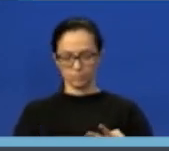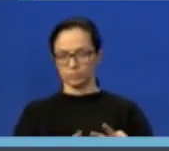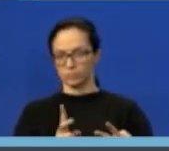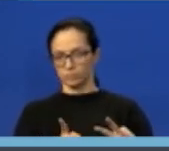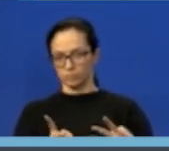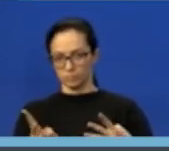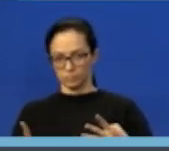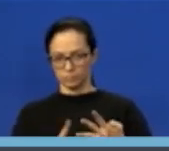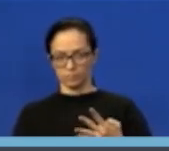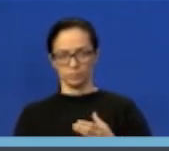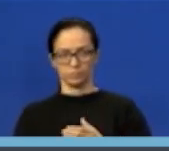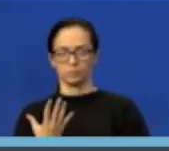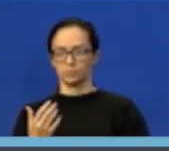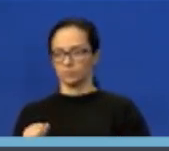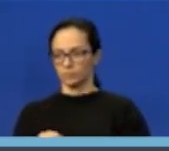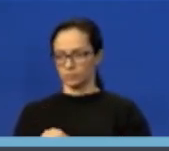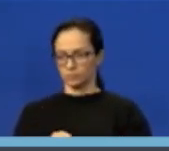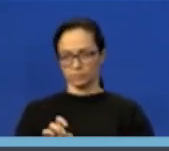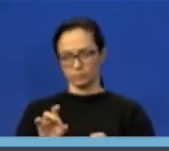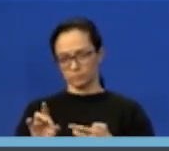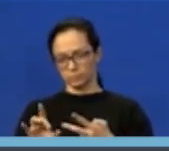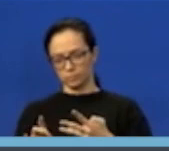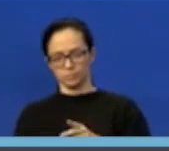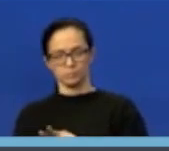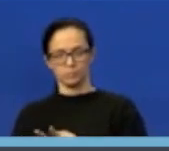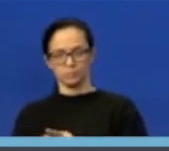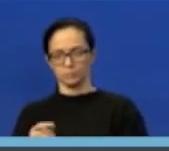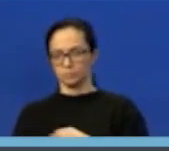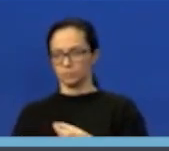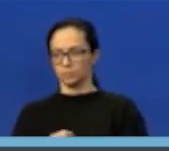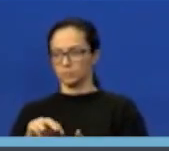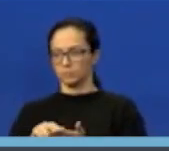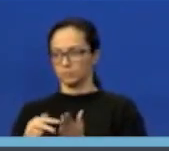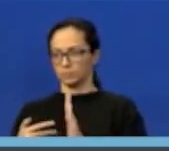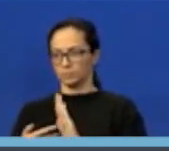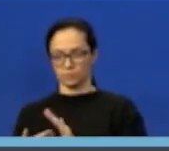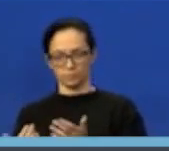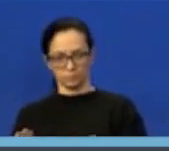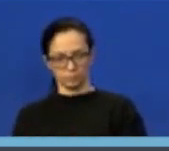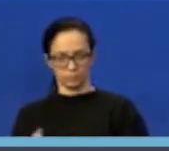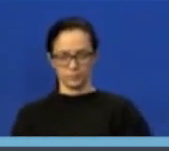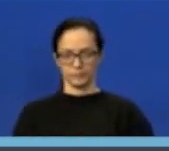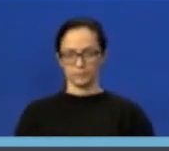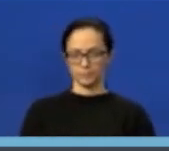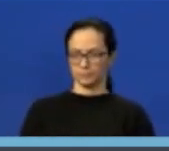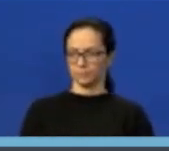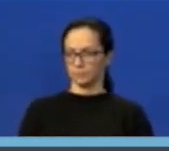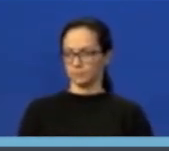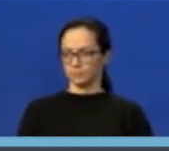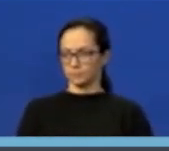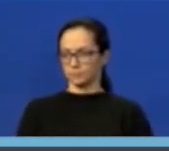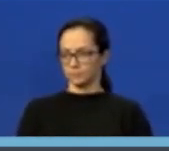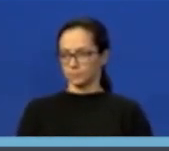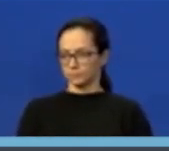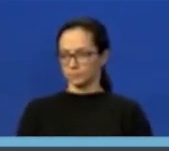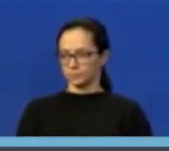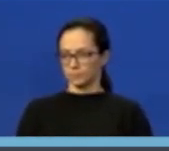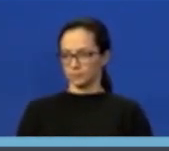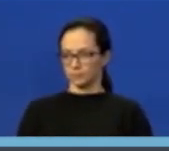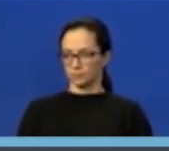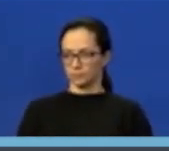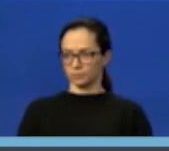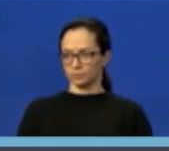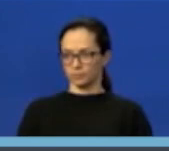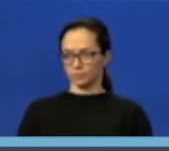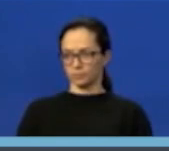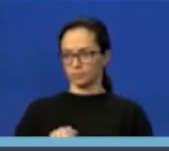as de escape. No próximo slide, a gente vai apresentar para vocês o que significa cada uma dessas bacteremias. Bom, então elas